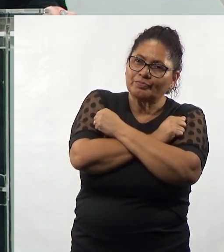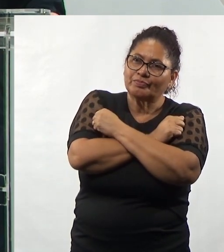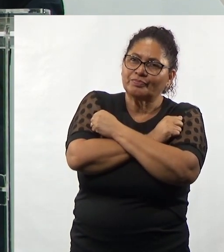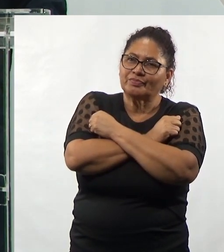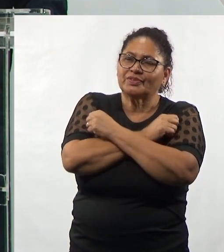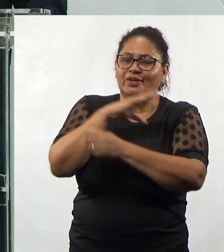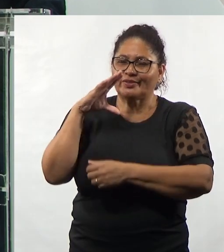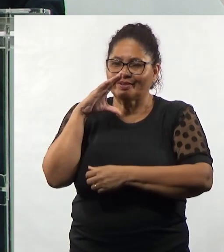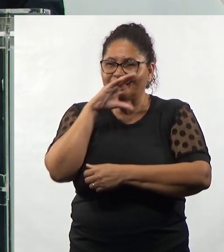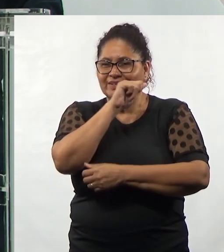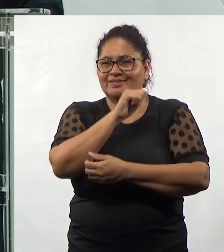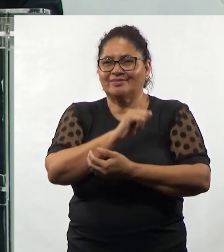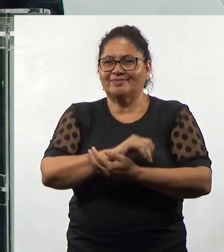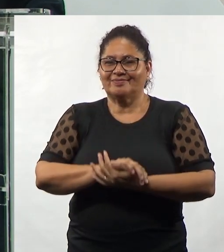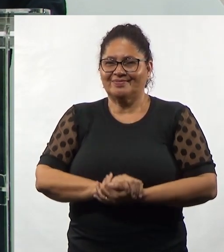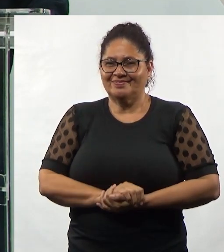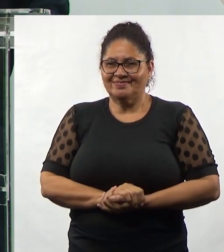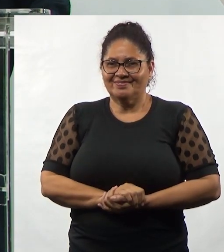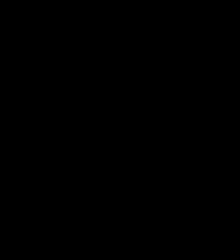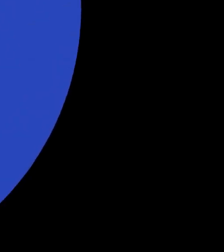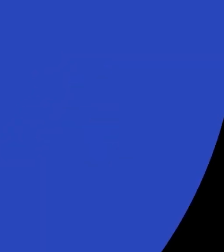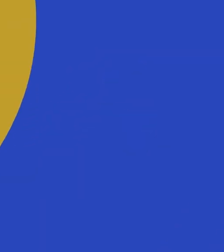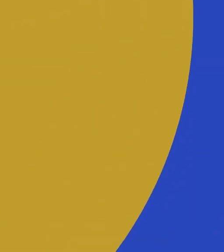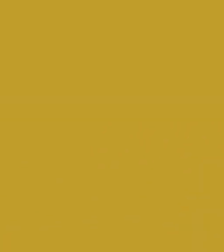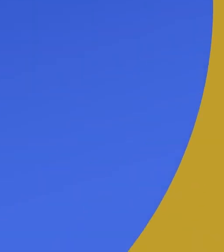forte abraço e seja ágil.